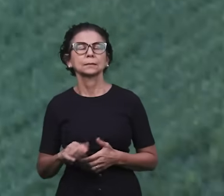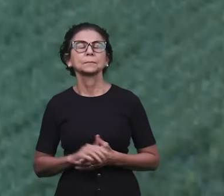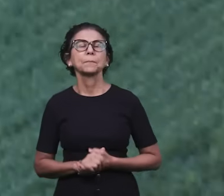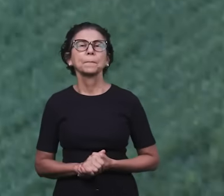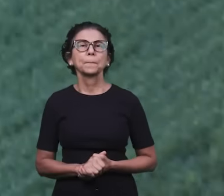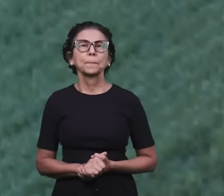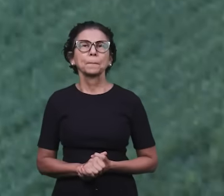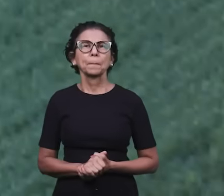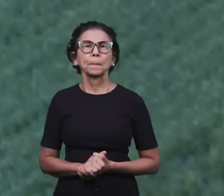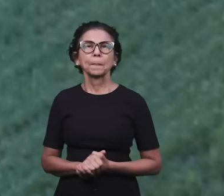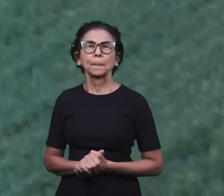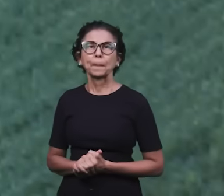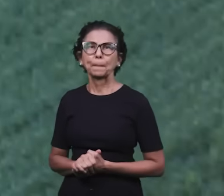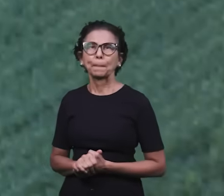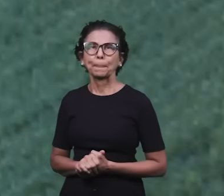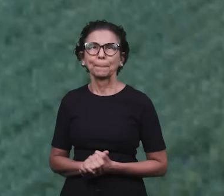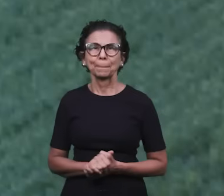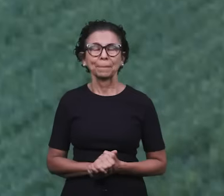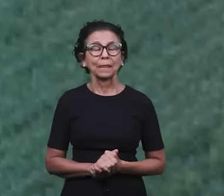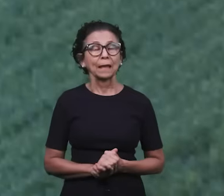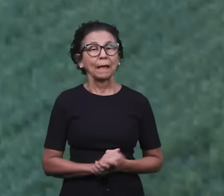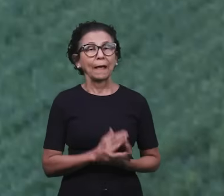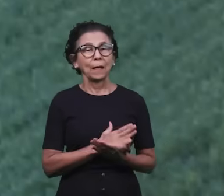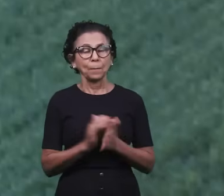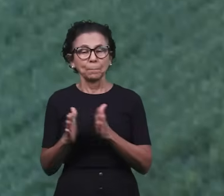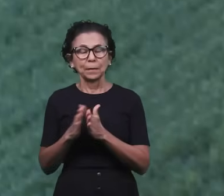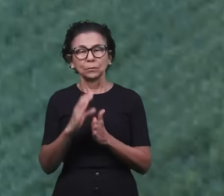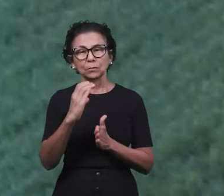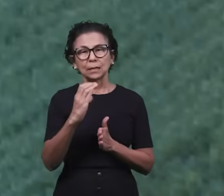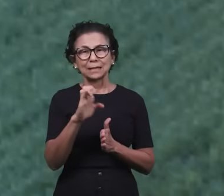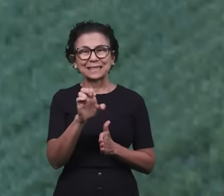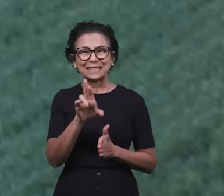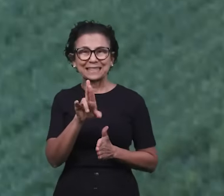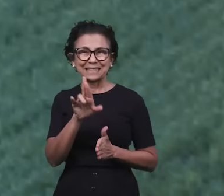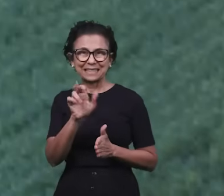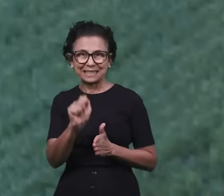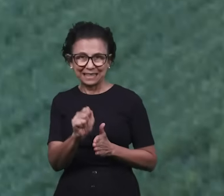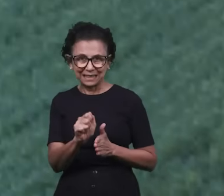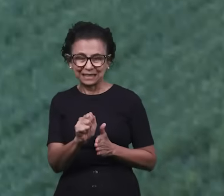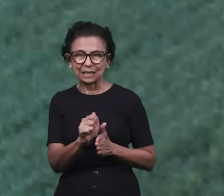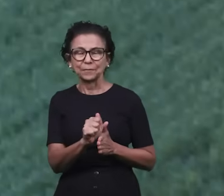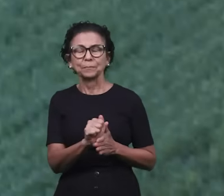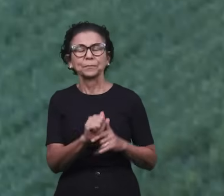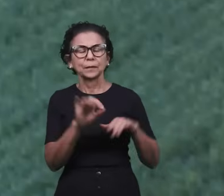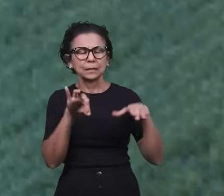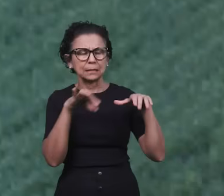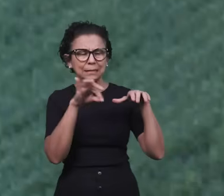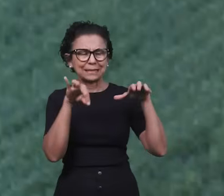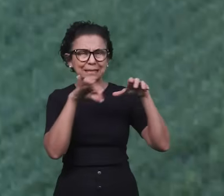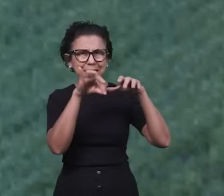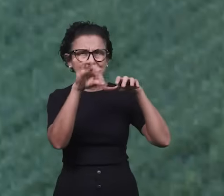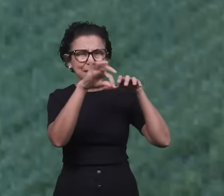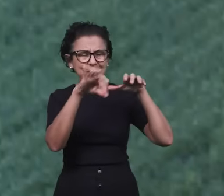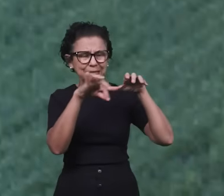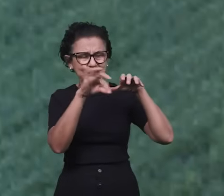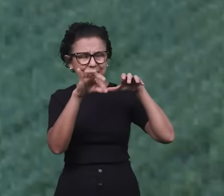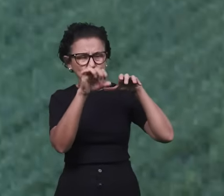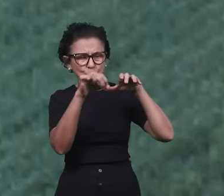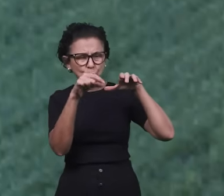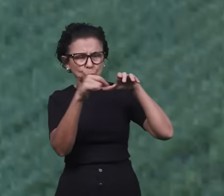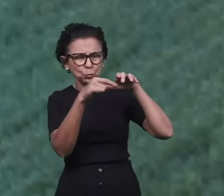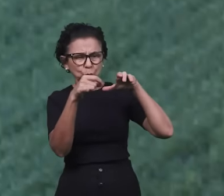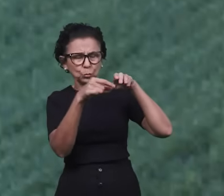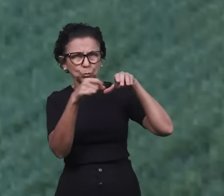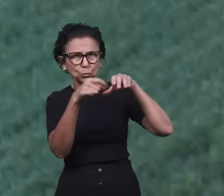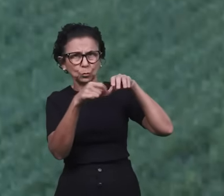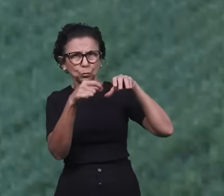ela deixa o ferrão na pele, quando ela deixa e ele fica pulsionando, naquele momento ali ele fica pulsionando o